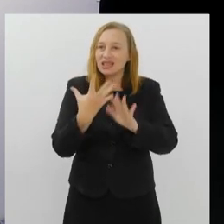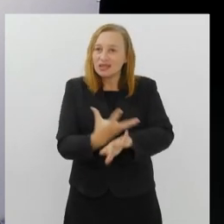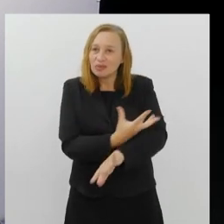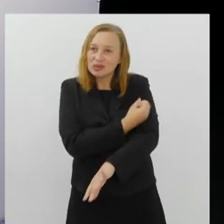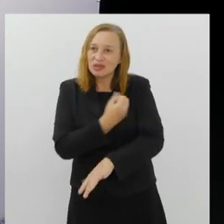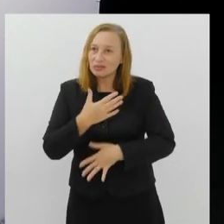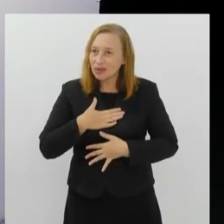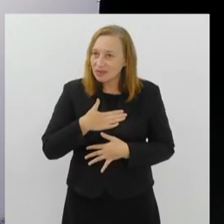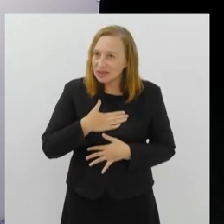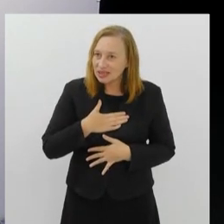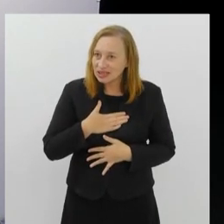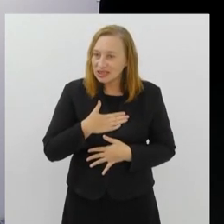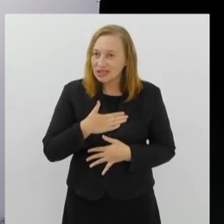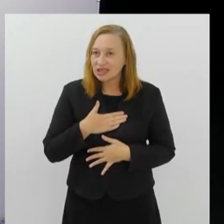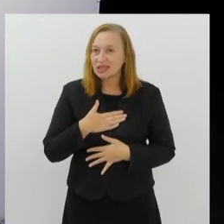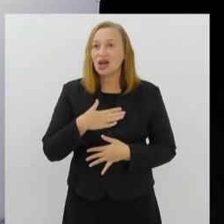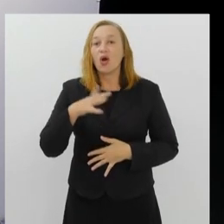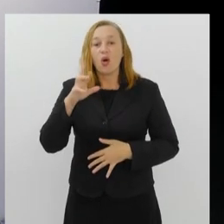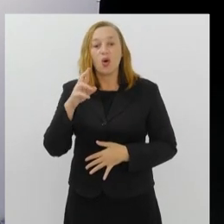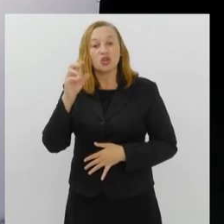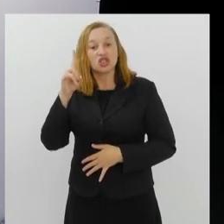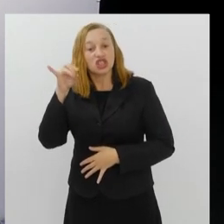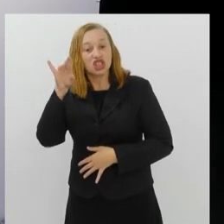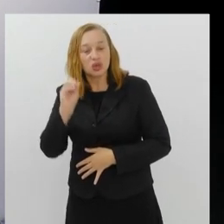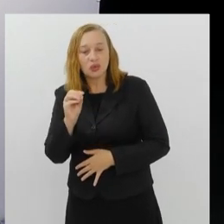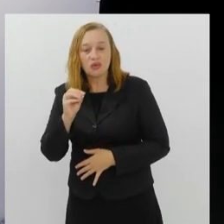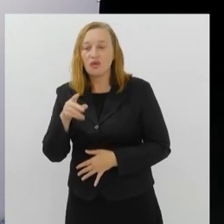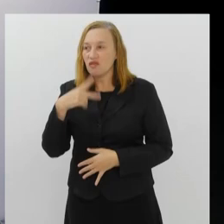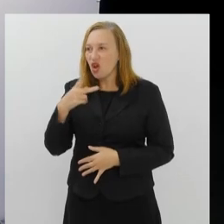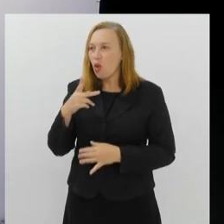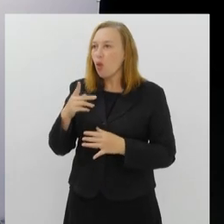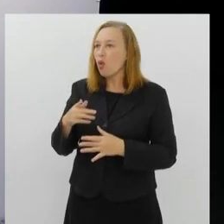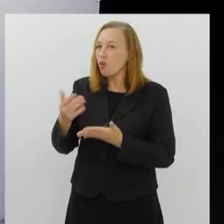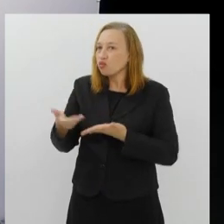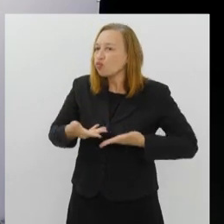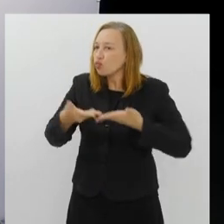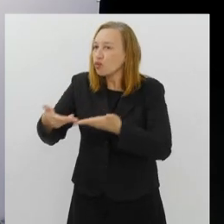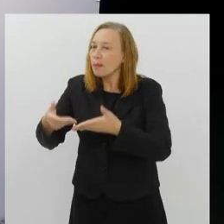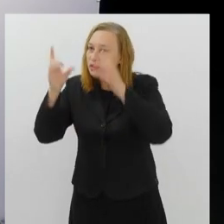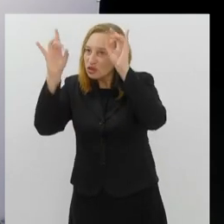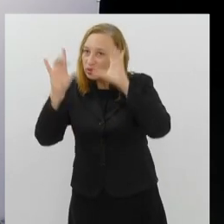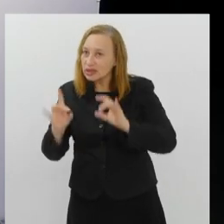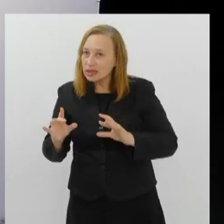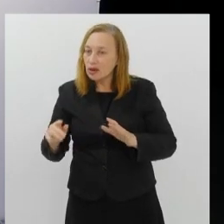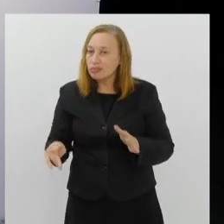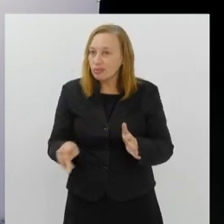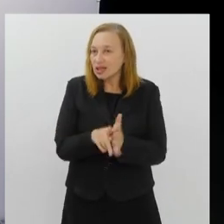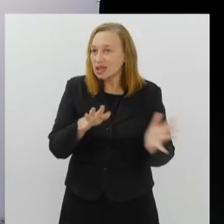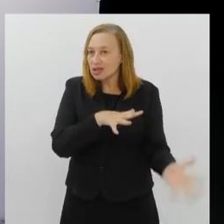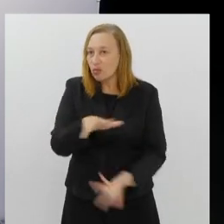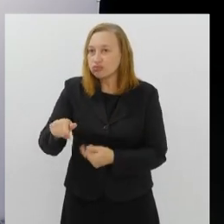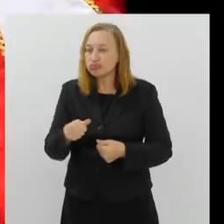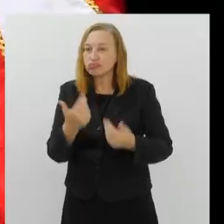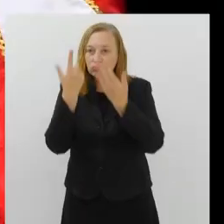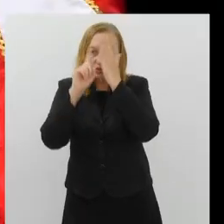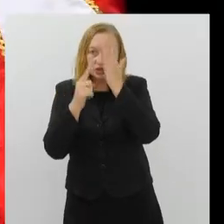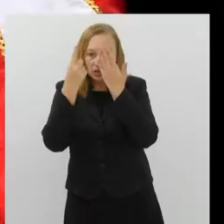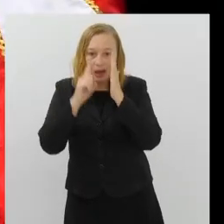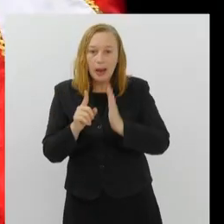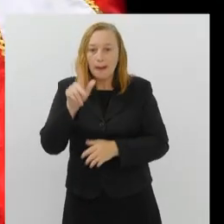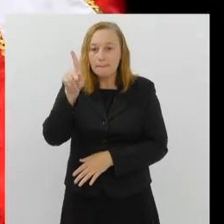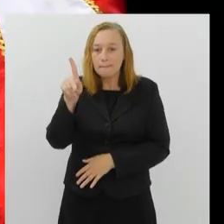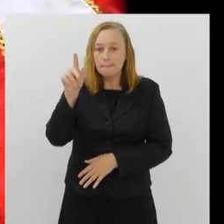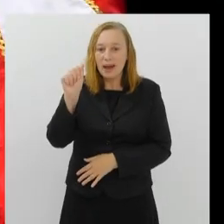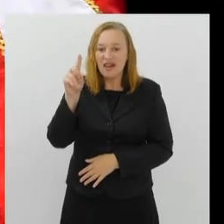bem emocionante para mim. E aí o Rodrigo deu a ideia de eu convidar alguém especial no mundo do samba para entregar o pavilhão para